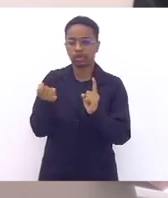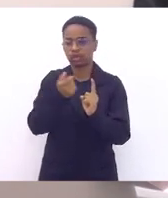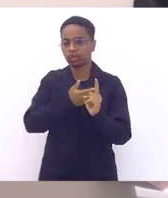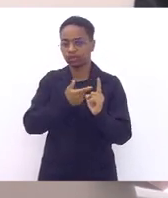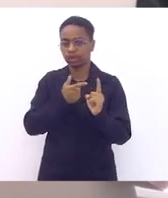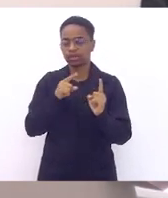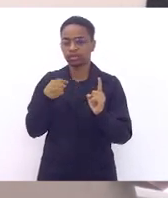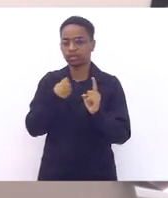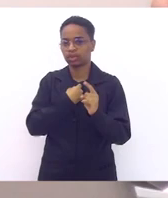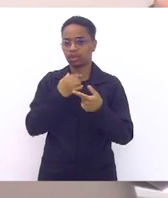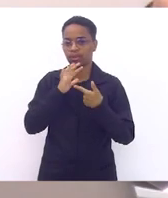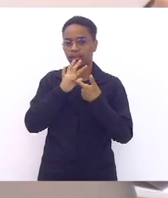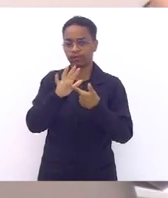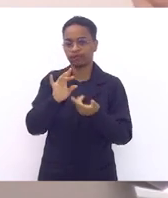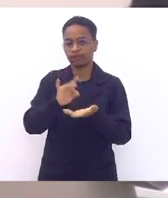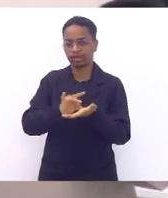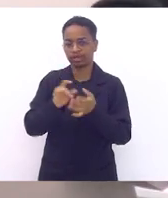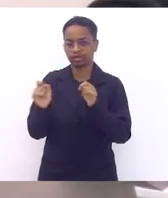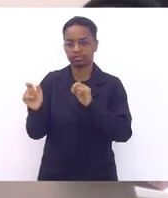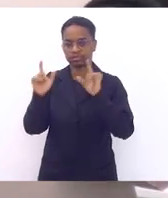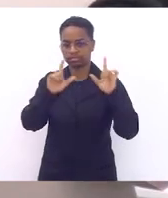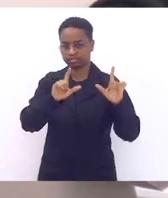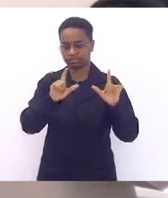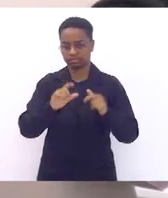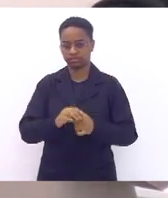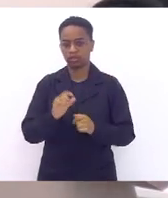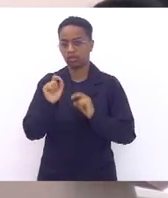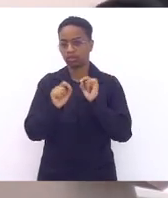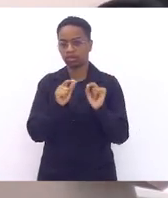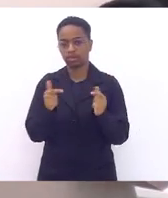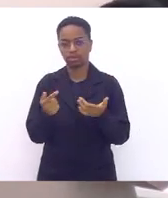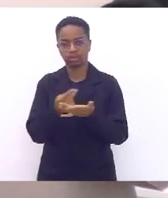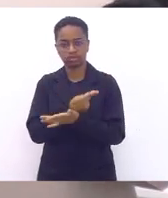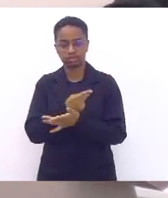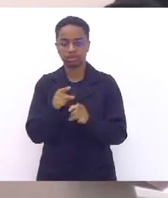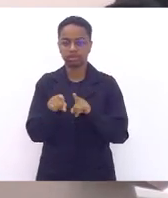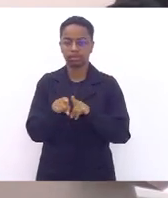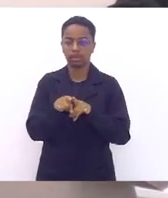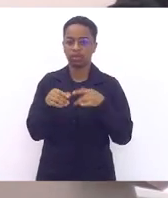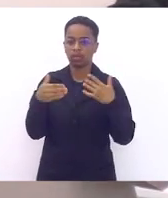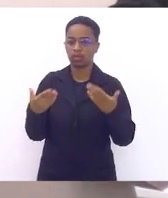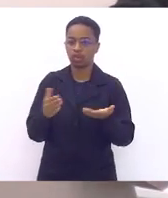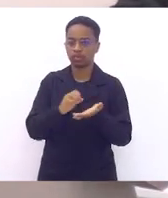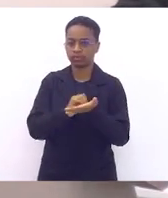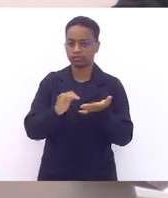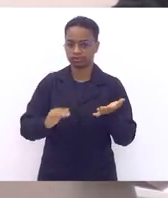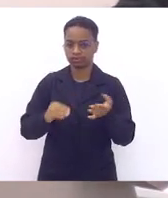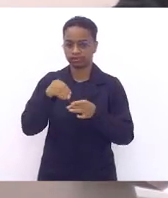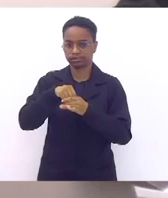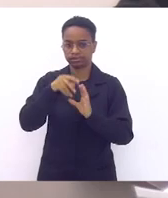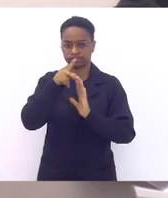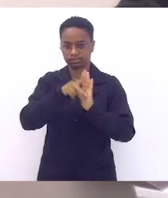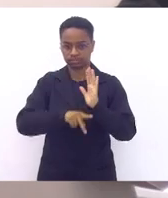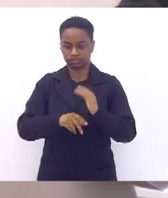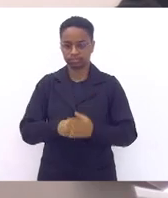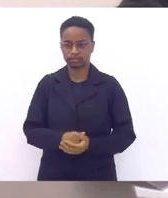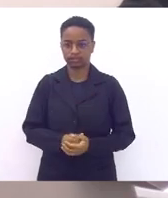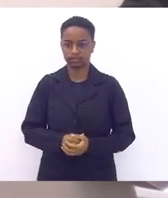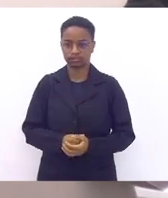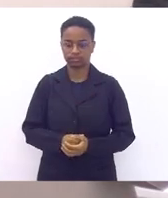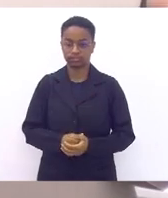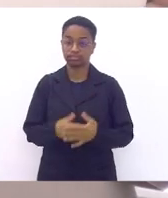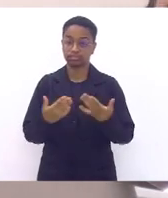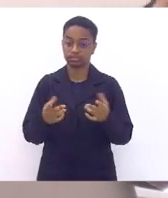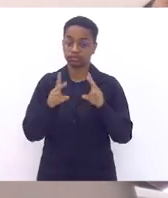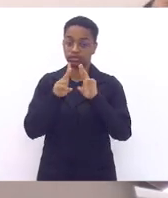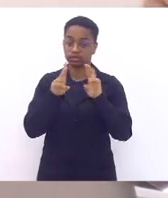a gente apresentar, de fato, o que está sendo feito, as atividades que estão sendo feitas dentro do projeto. Com relação